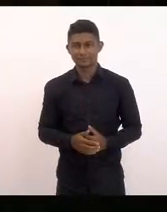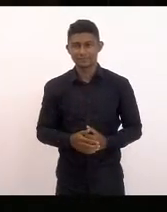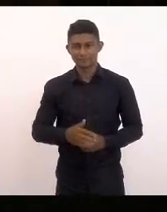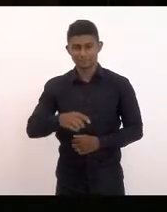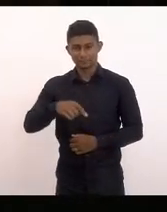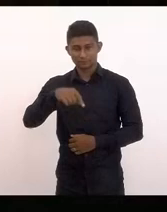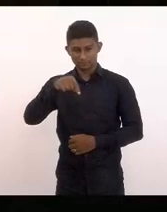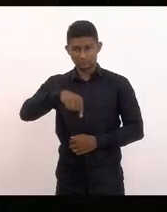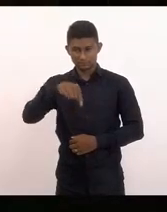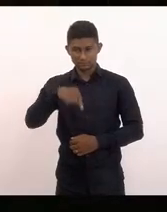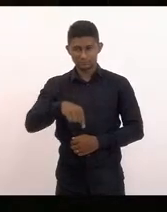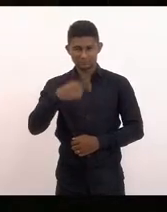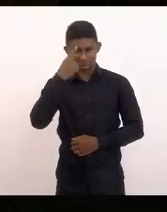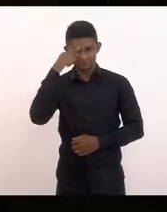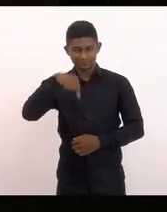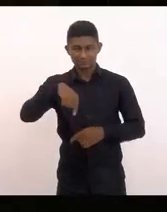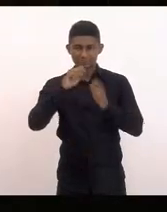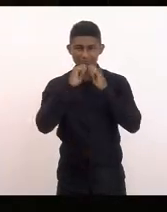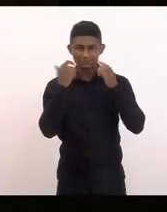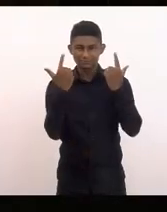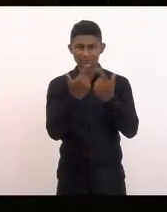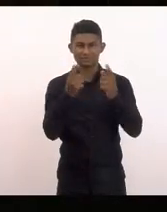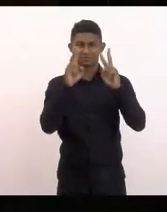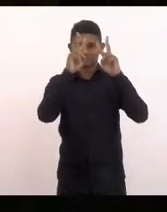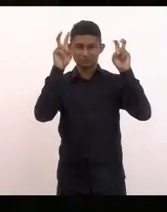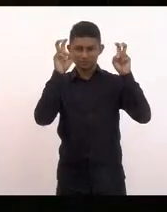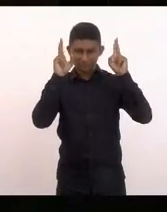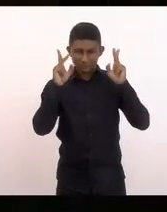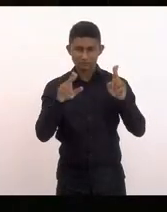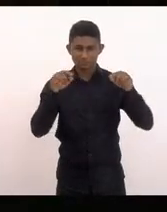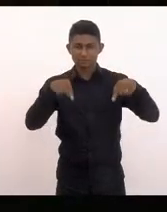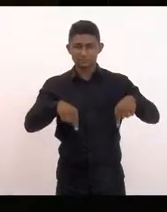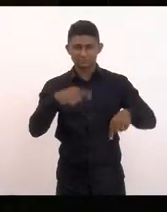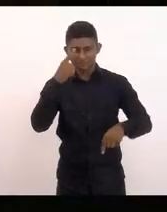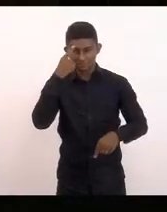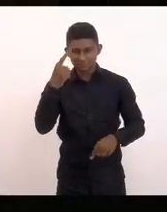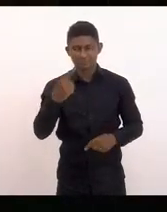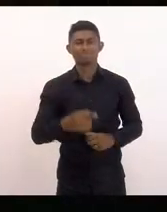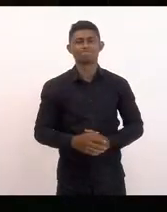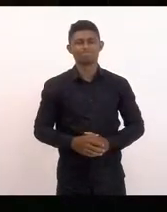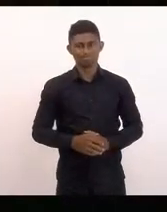casa, com este um tema parecido como esse, mesmo